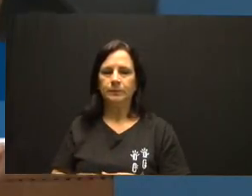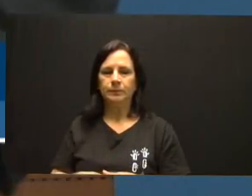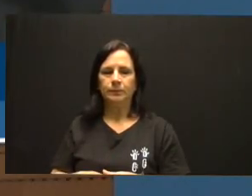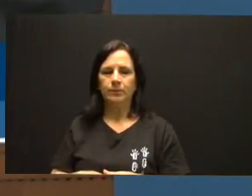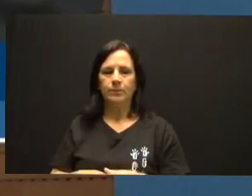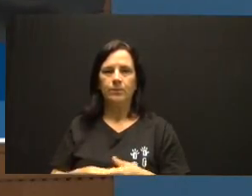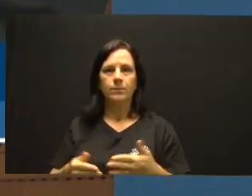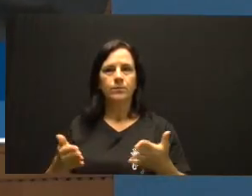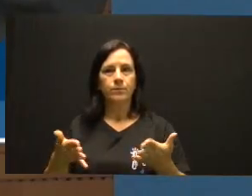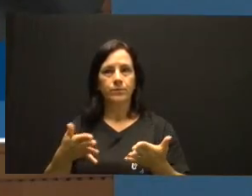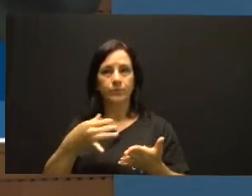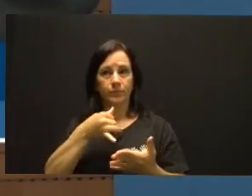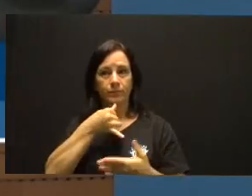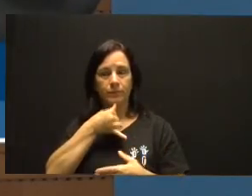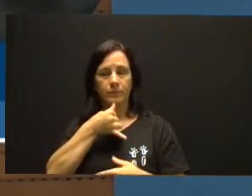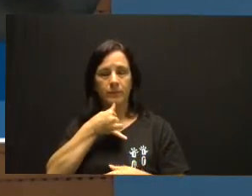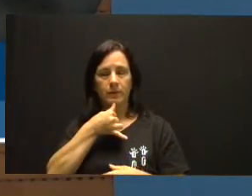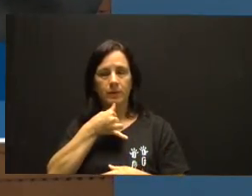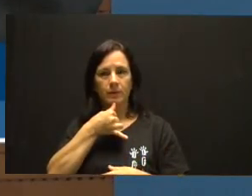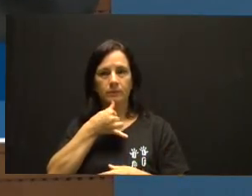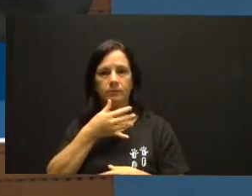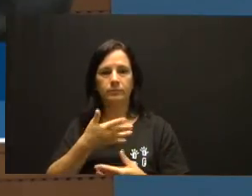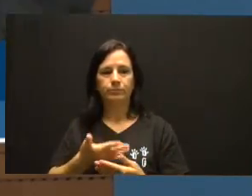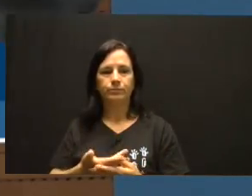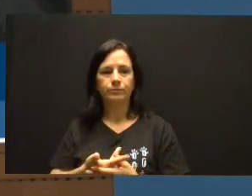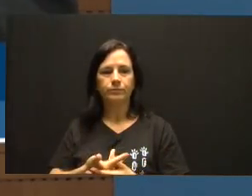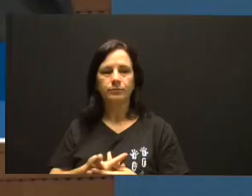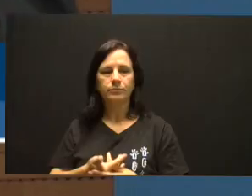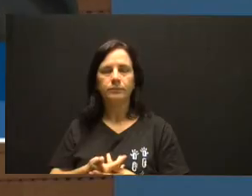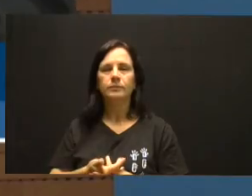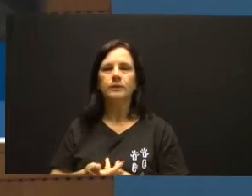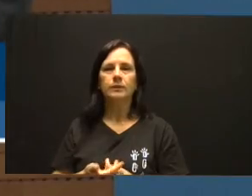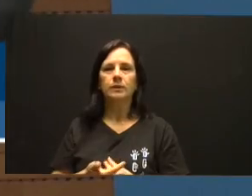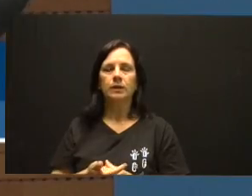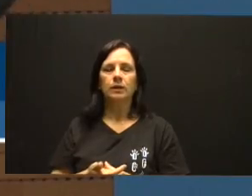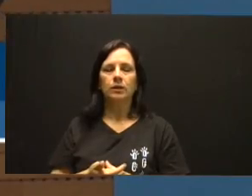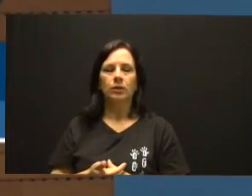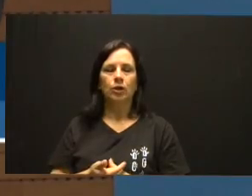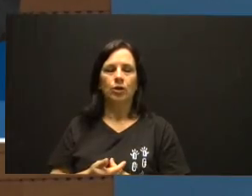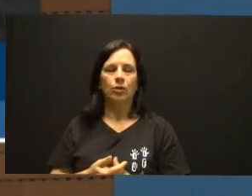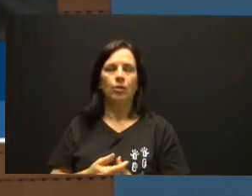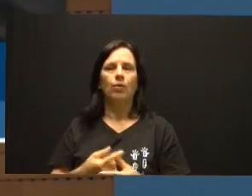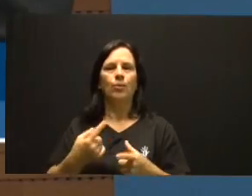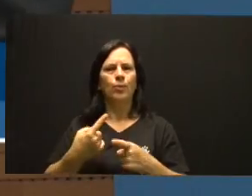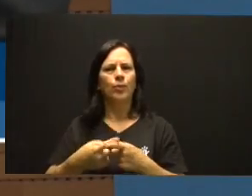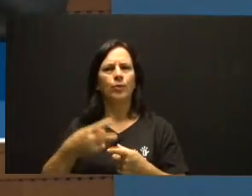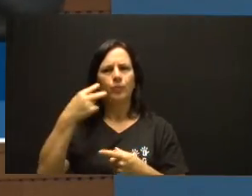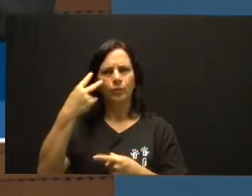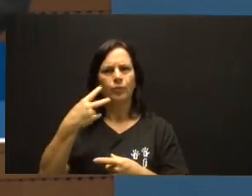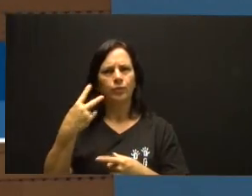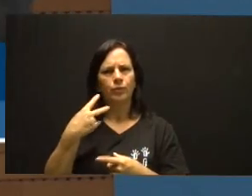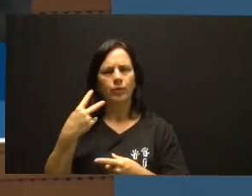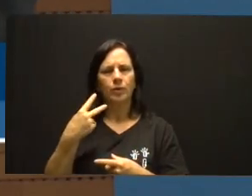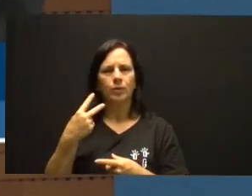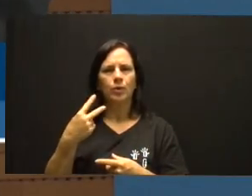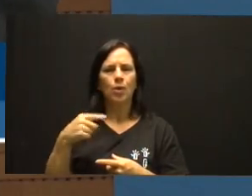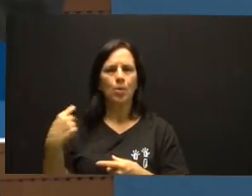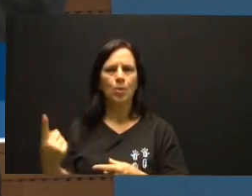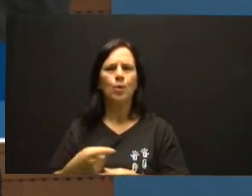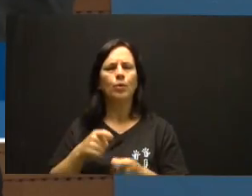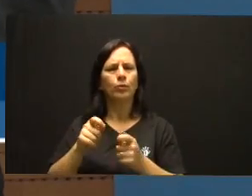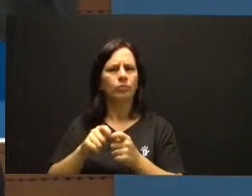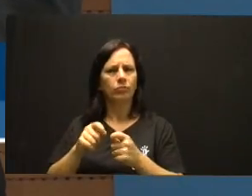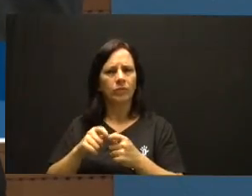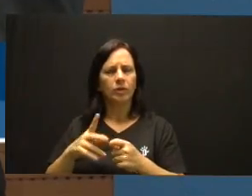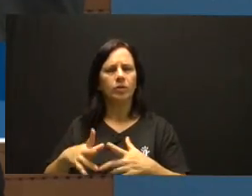E lamentável, vereador, que foge da nossa alçada, porque a alçada do vereador, nós fizemos,